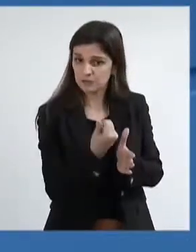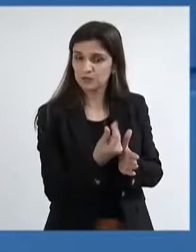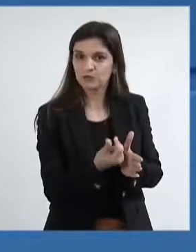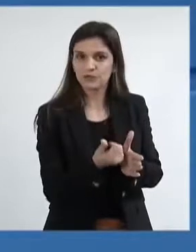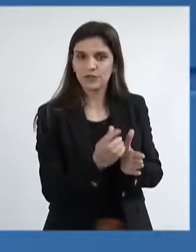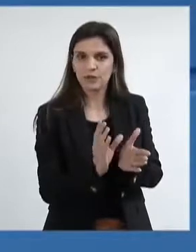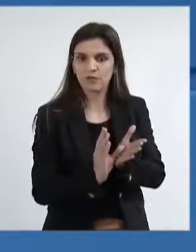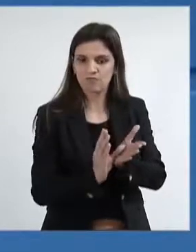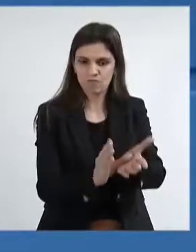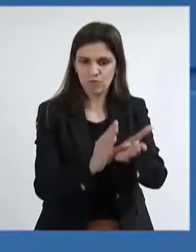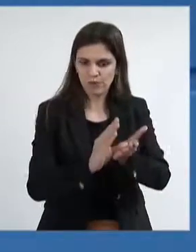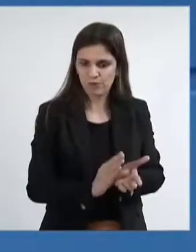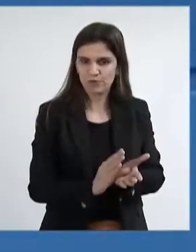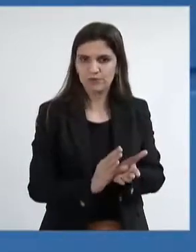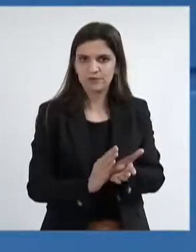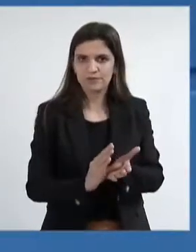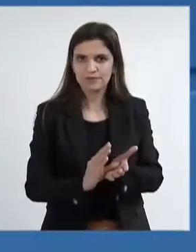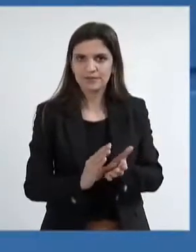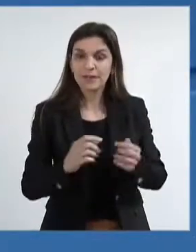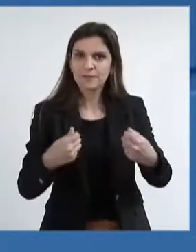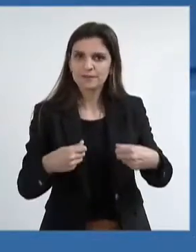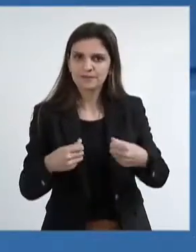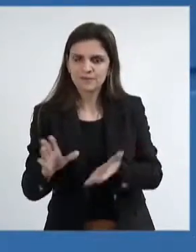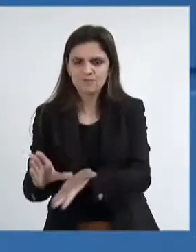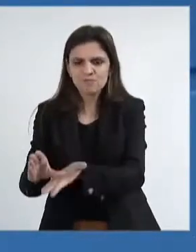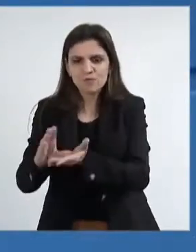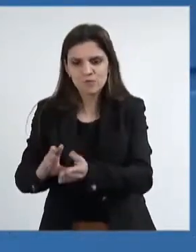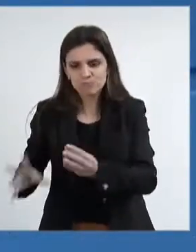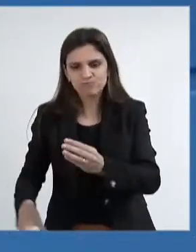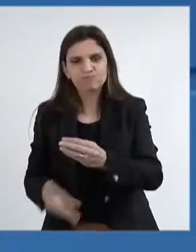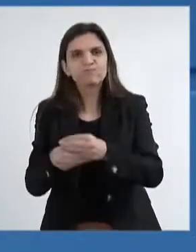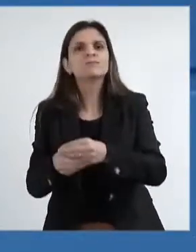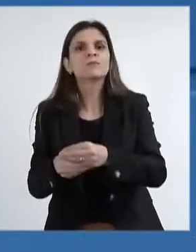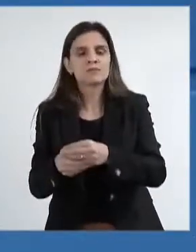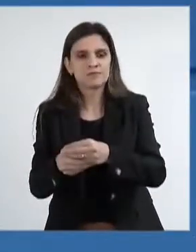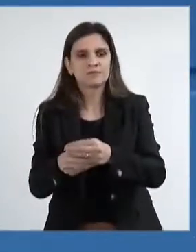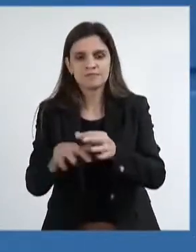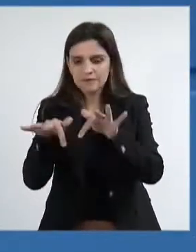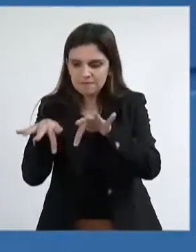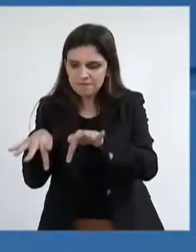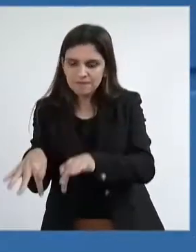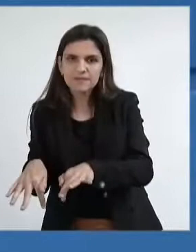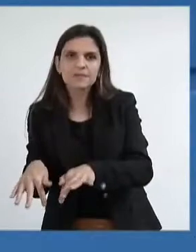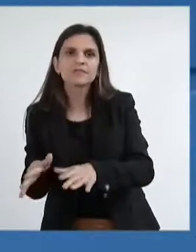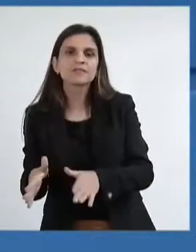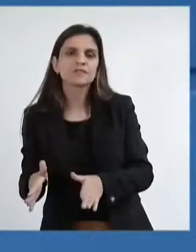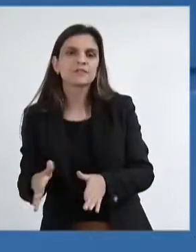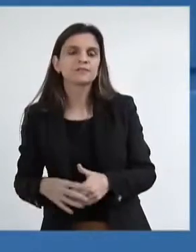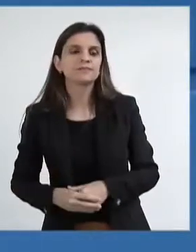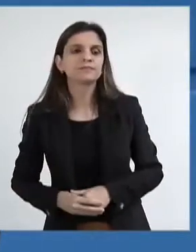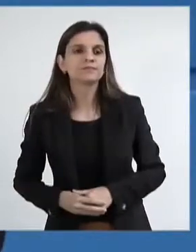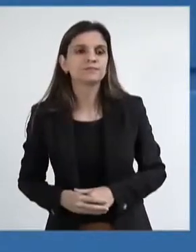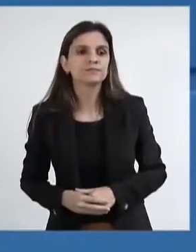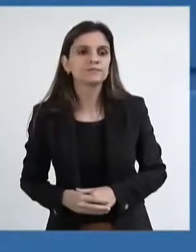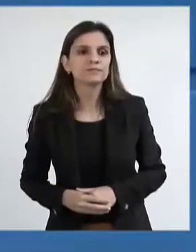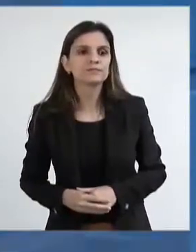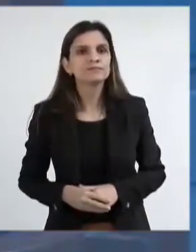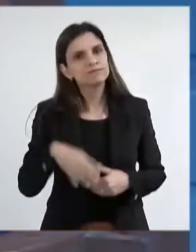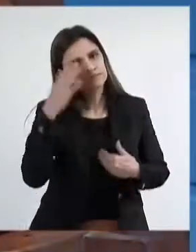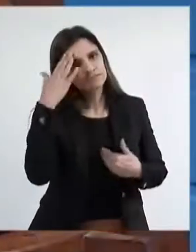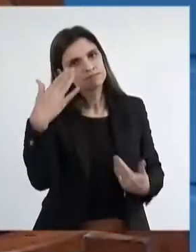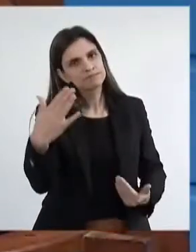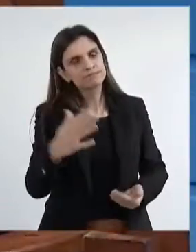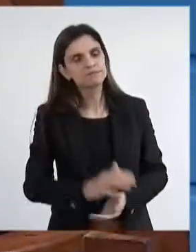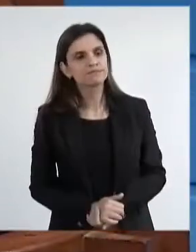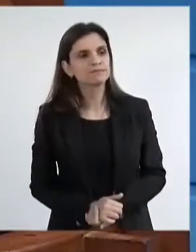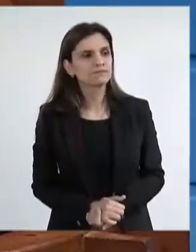o recurso complementar para que aquela obra efetivamente possa atender Dourados e os 32 municípios da macro-região. Agradeço a Vossa